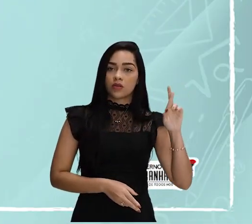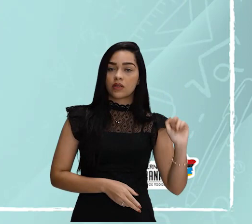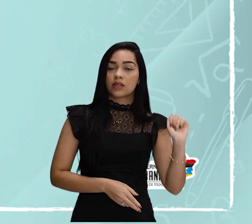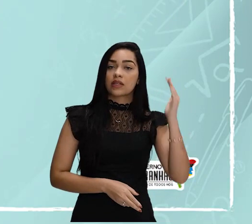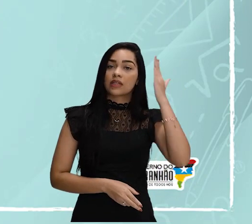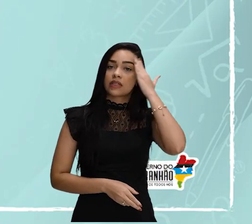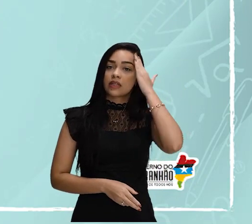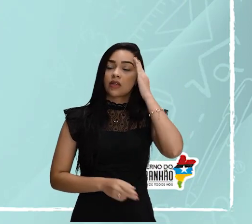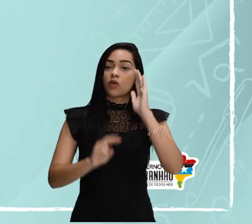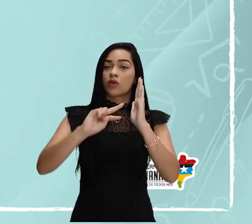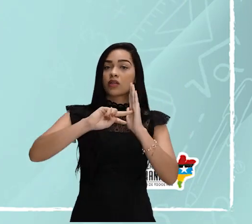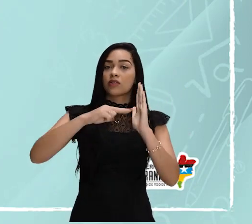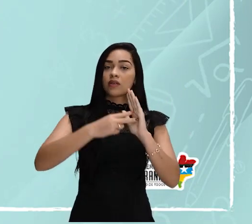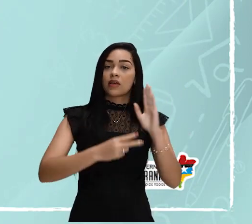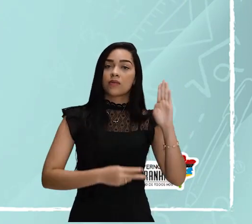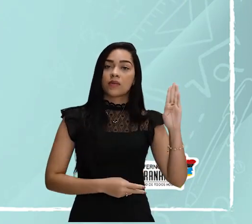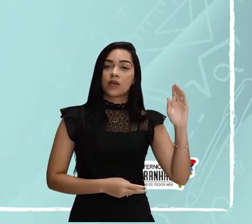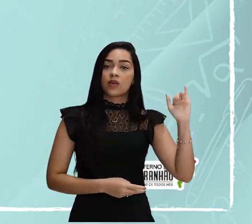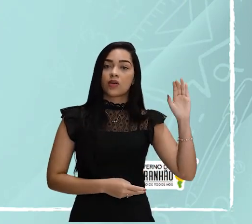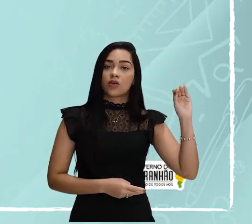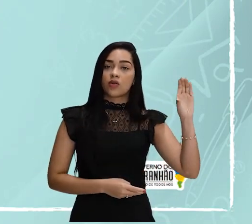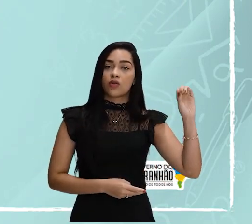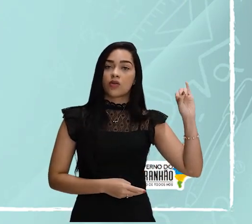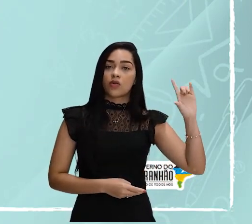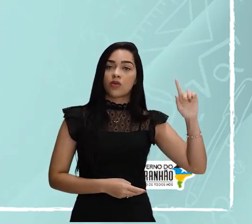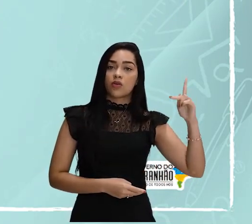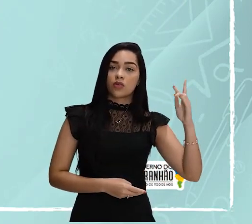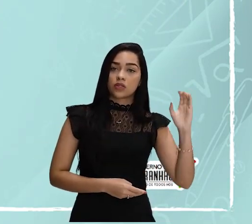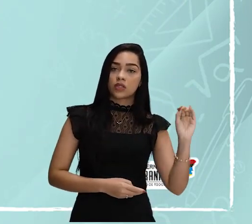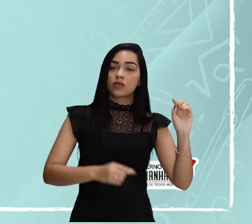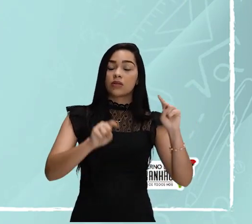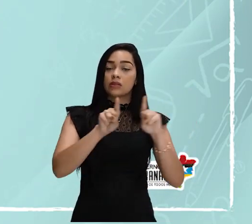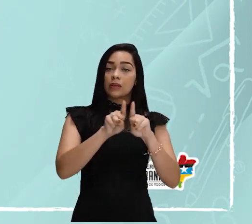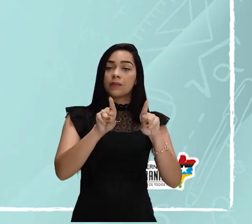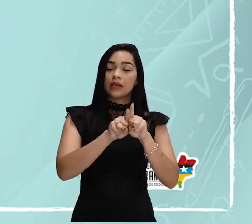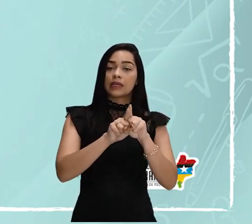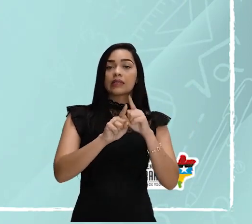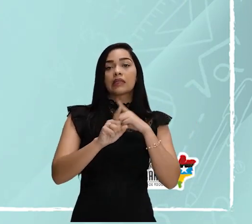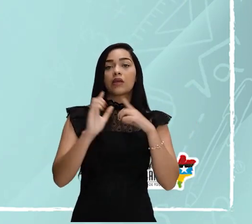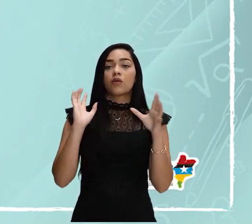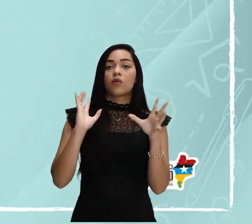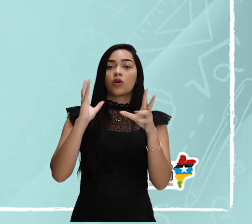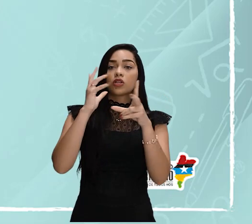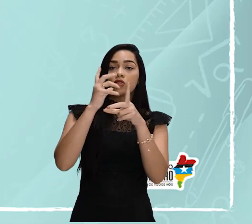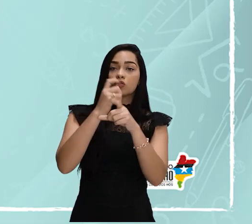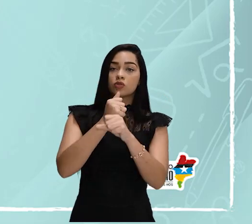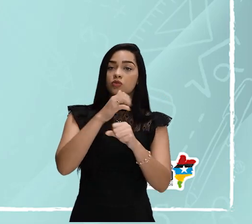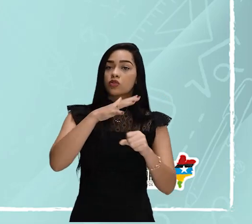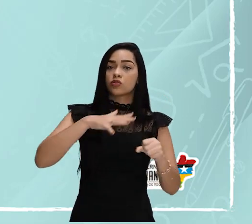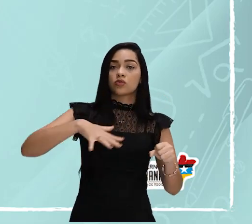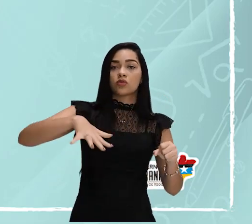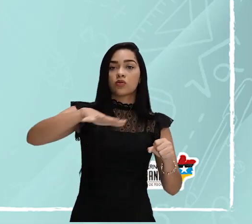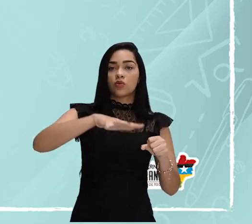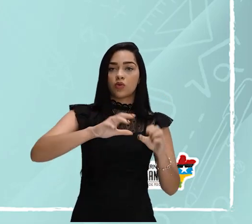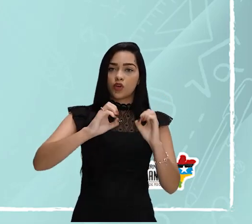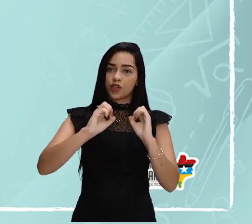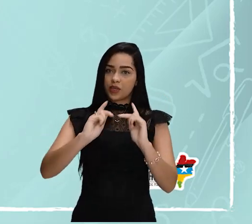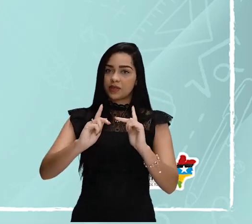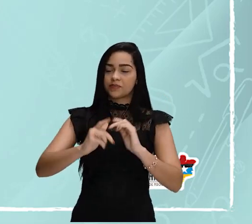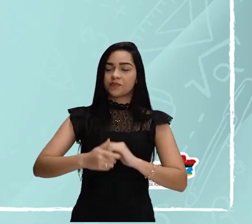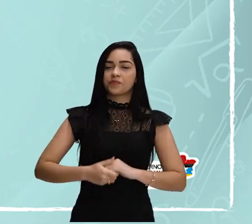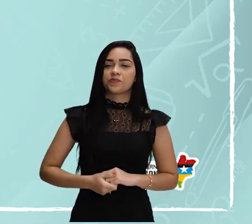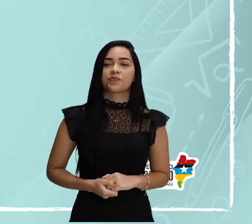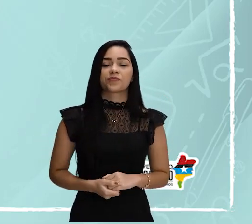é o biociclo, né? O que são os biociclos, e no final a gente vai ter um resumo geral da nossa aula de hoje,